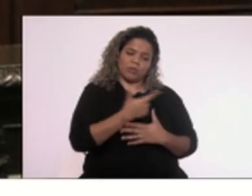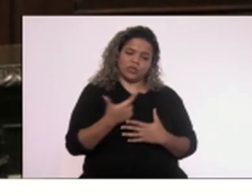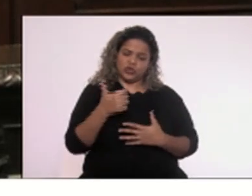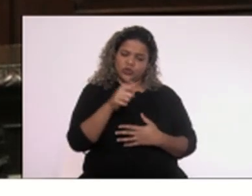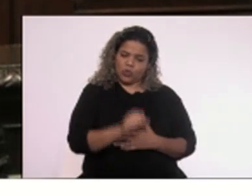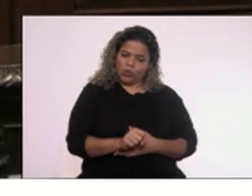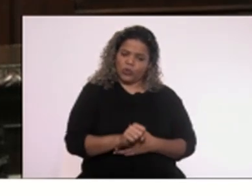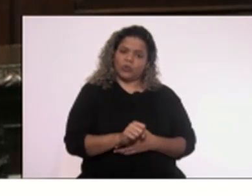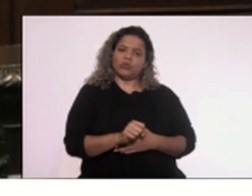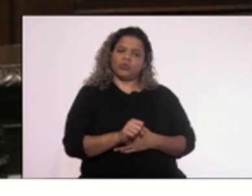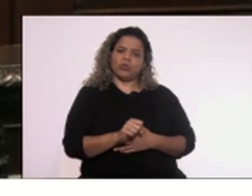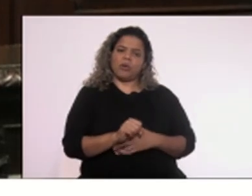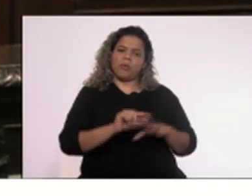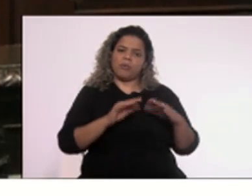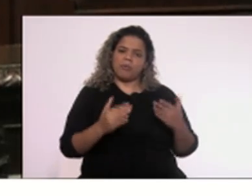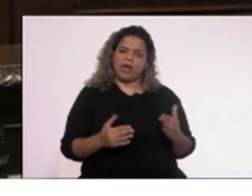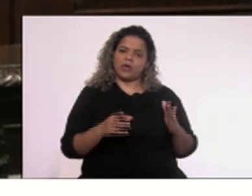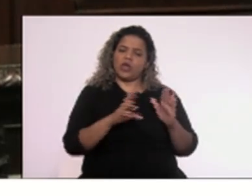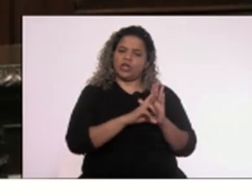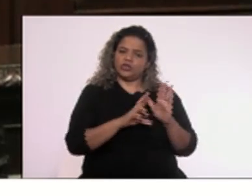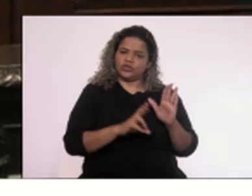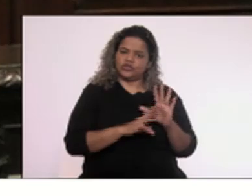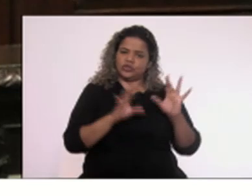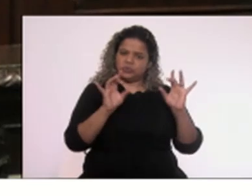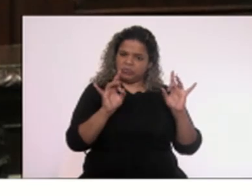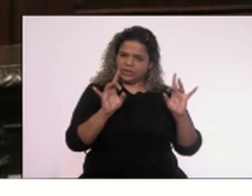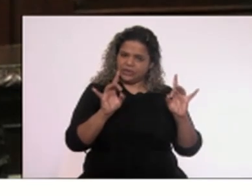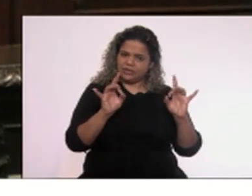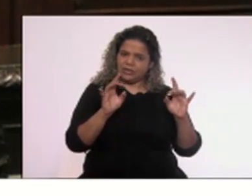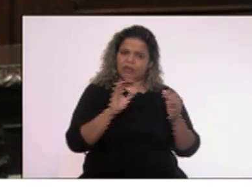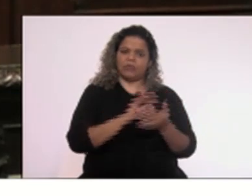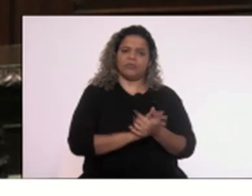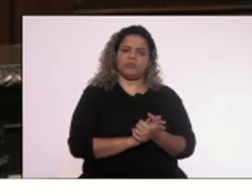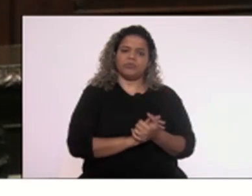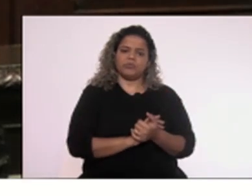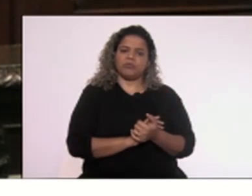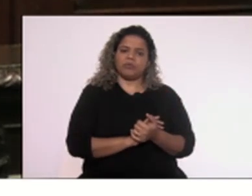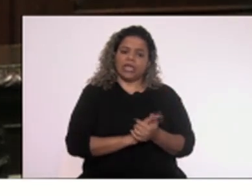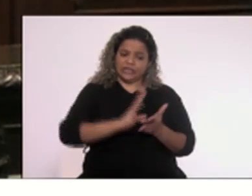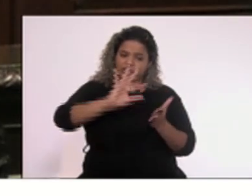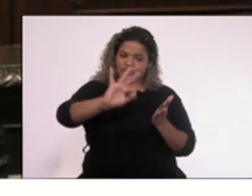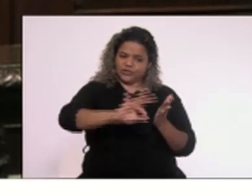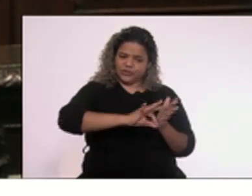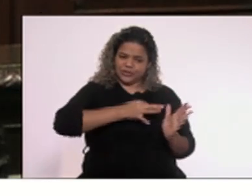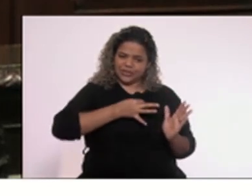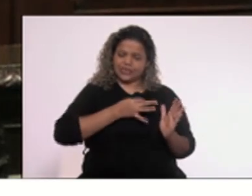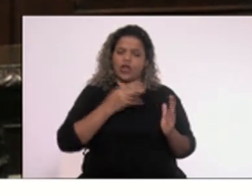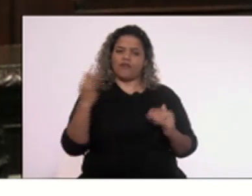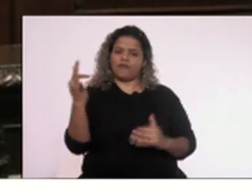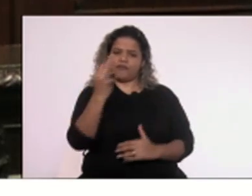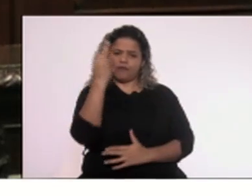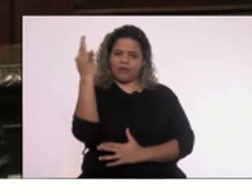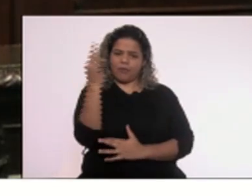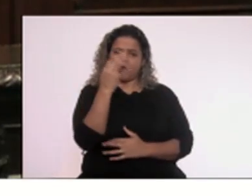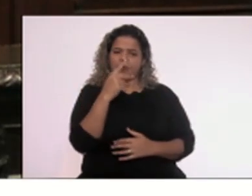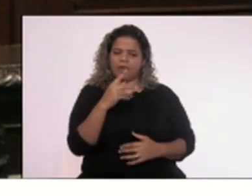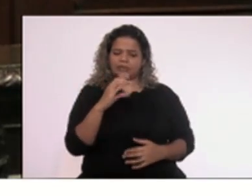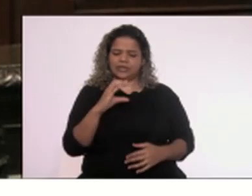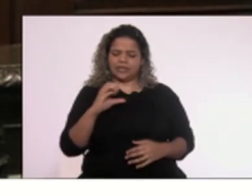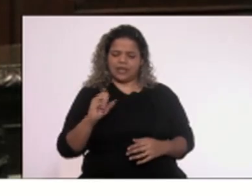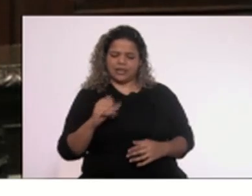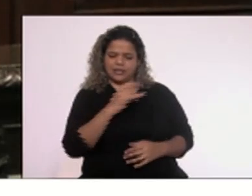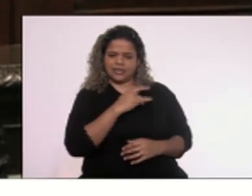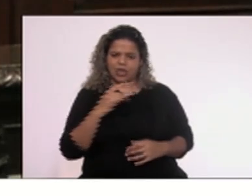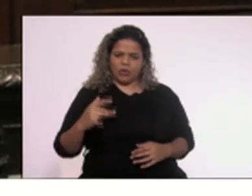mas, portanto, um registro especial a essa inscrição formal do PCCS da Saúde